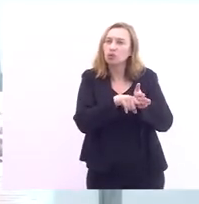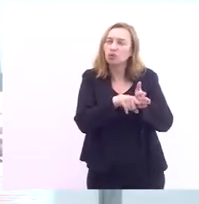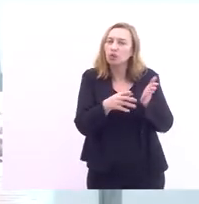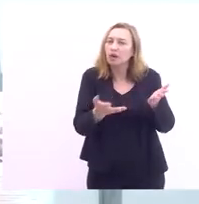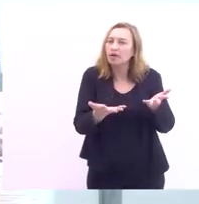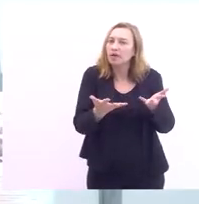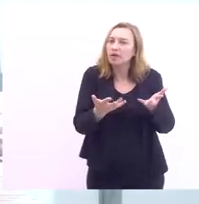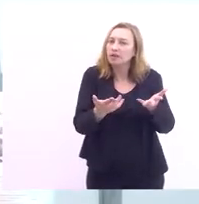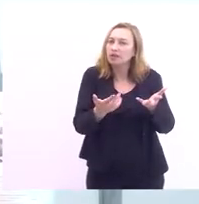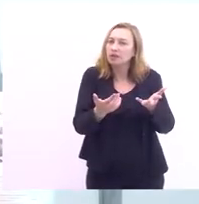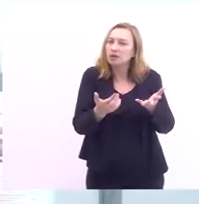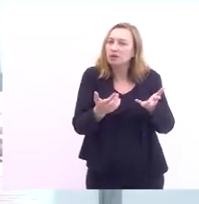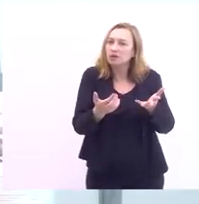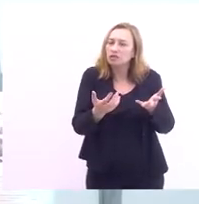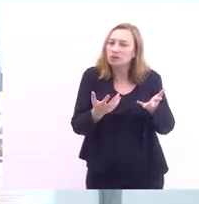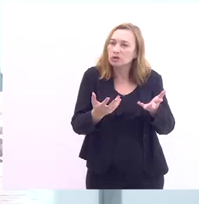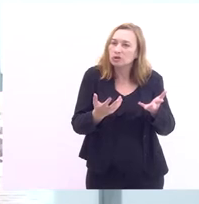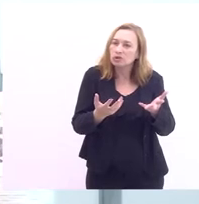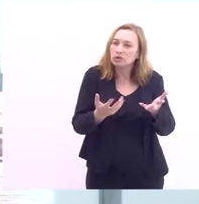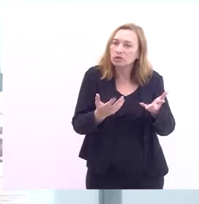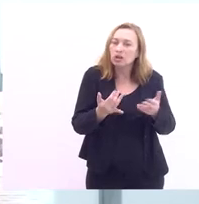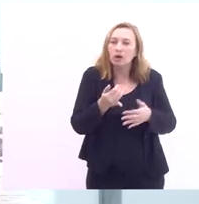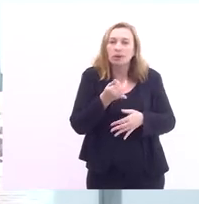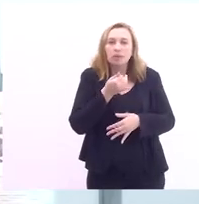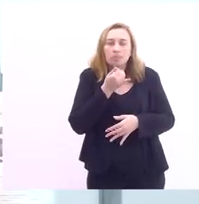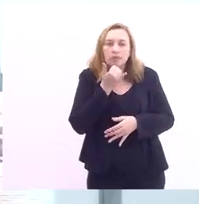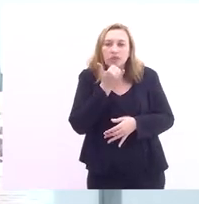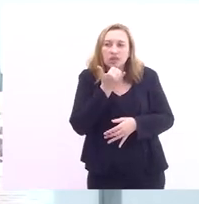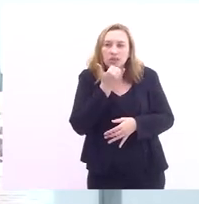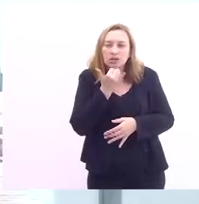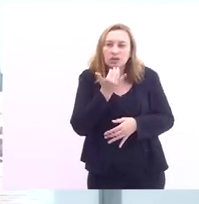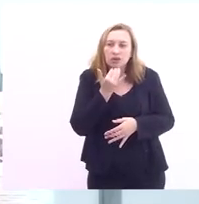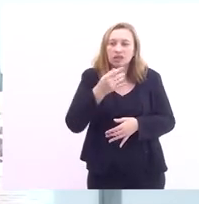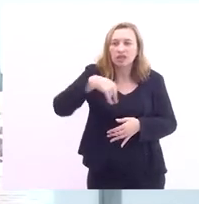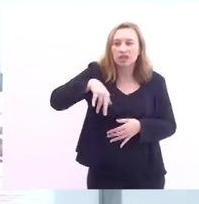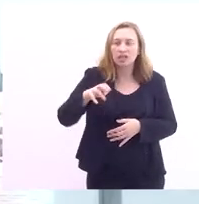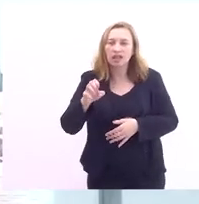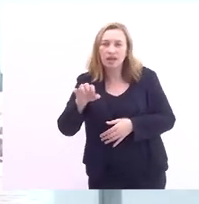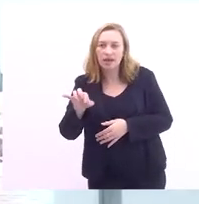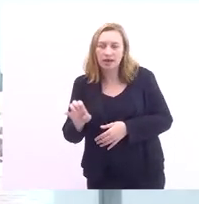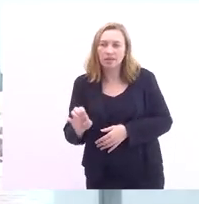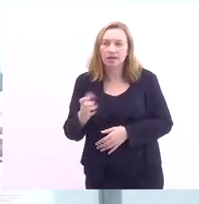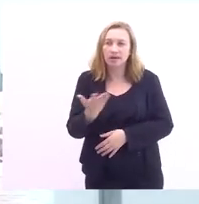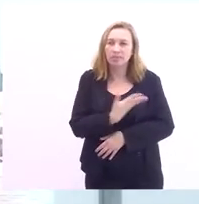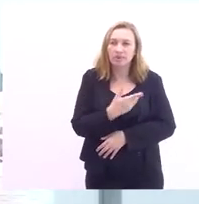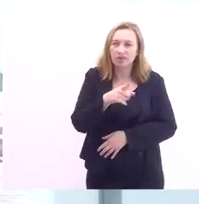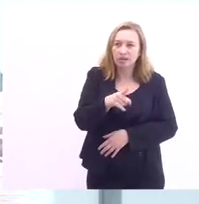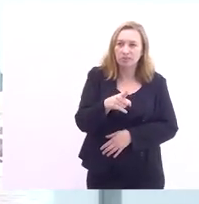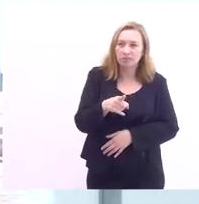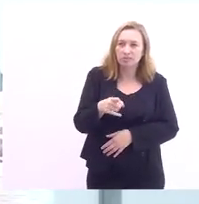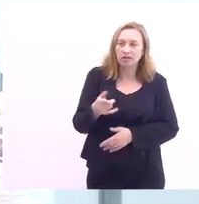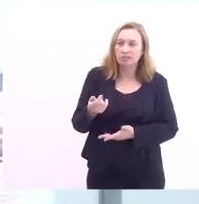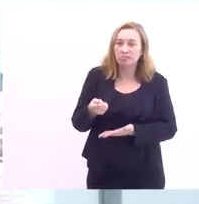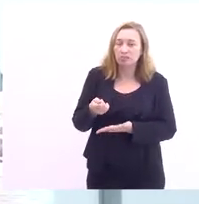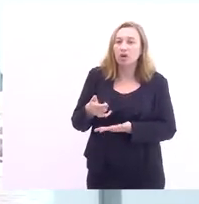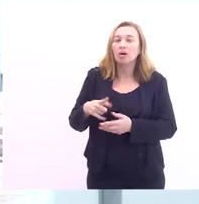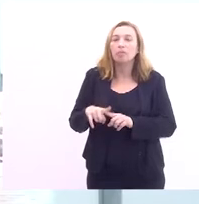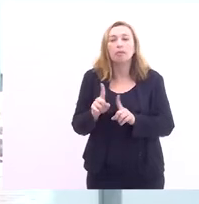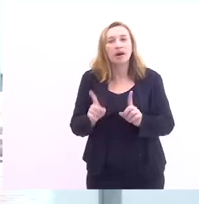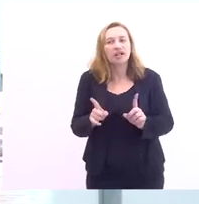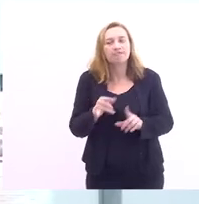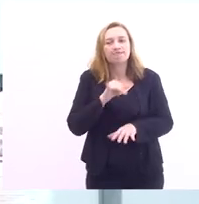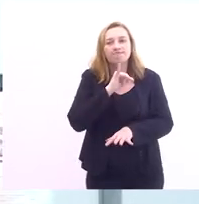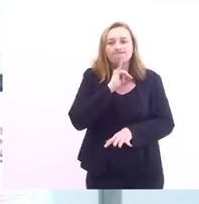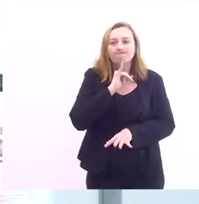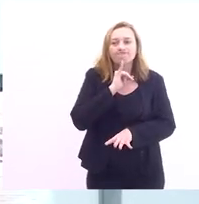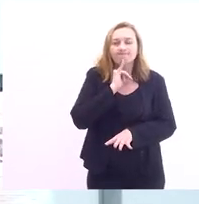muito eloquente, inclusive pedi desculpas ao meu amigo Guilherme Brasil aqui por ter sido muito incisivo, mas,